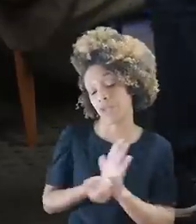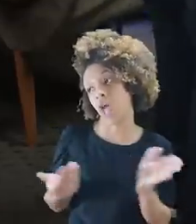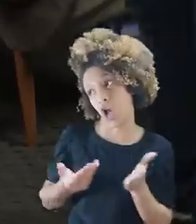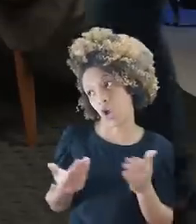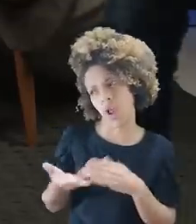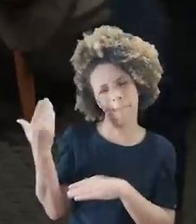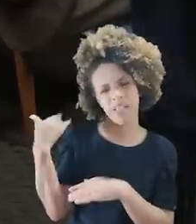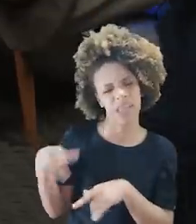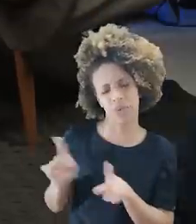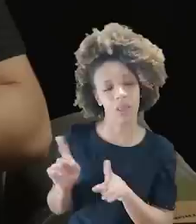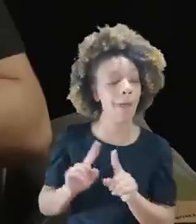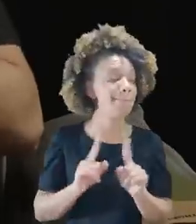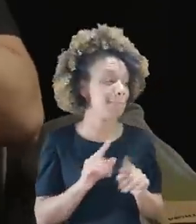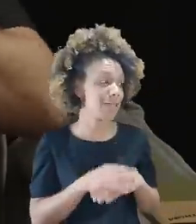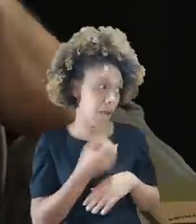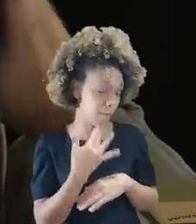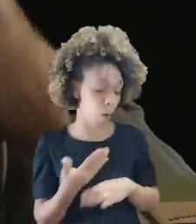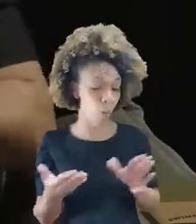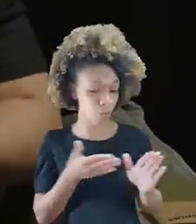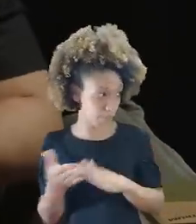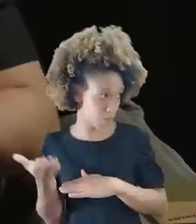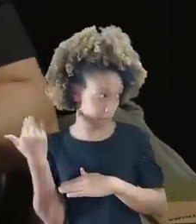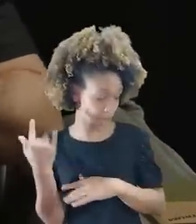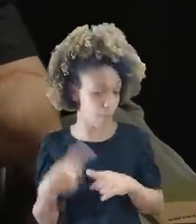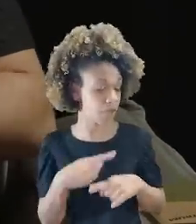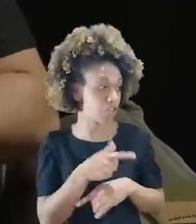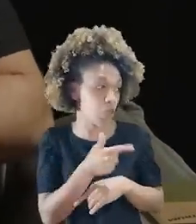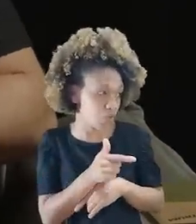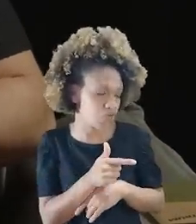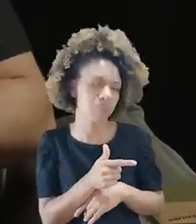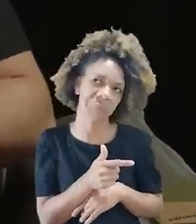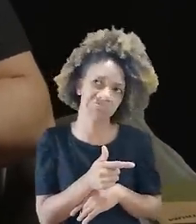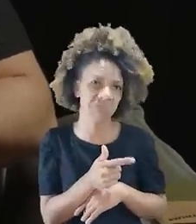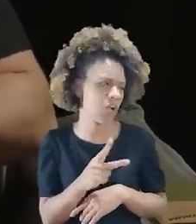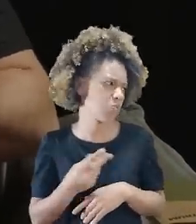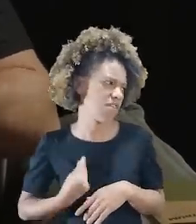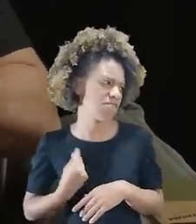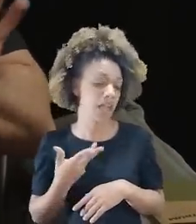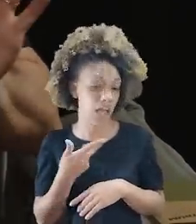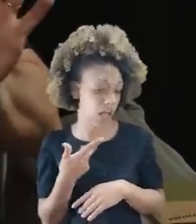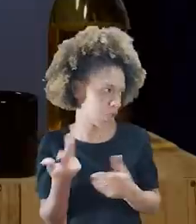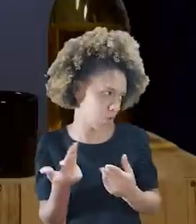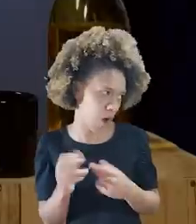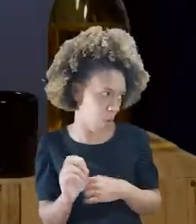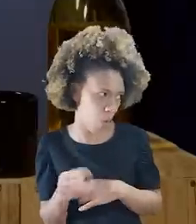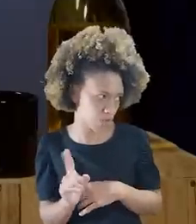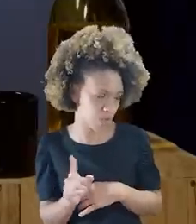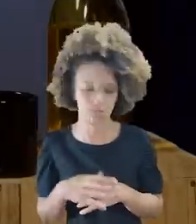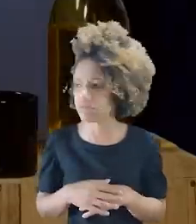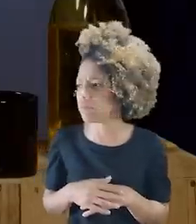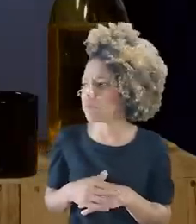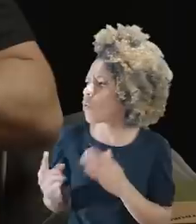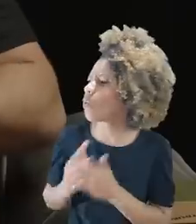não mas eu vou não não não não era boa na época porque o seguinte você que não tinha se bem a sua vida hoje tá tão corrida quanto imagino ou não não t